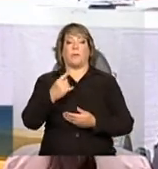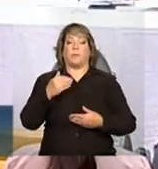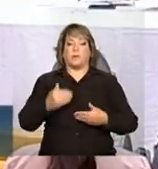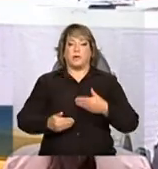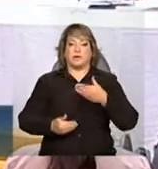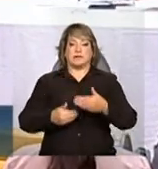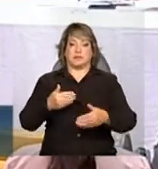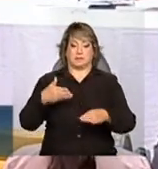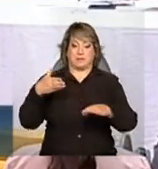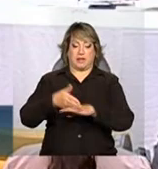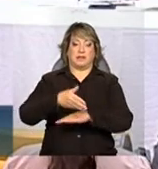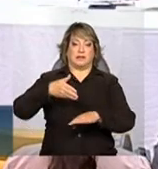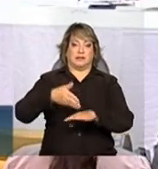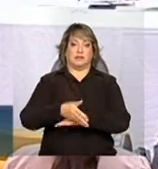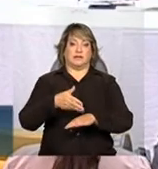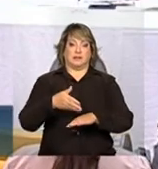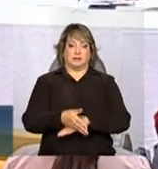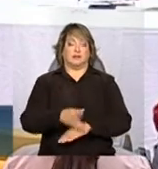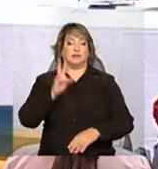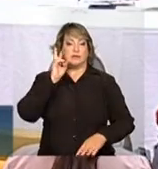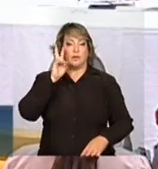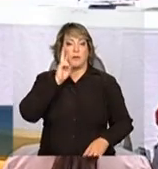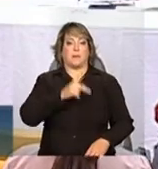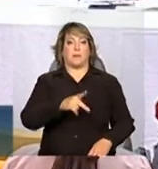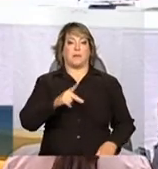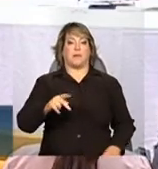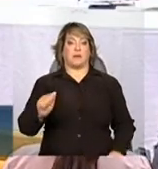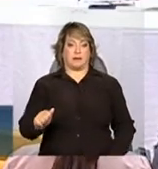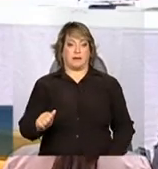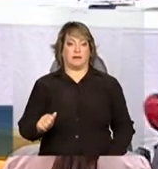de participação em relação ao PPA,